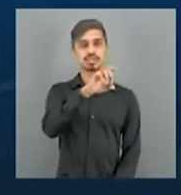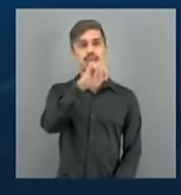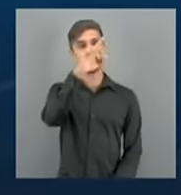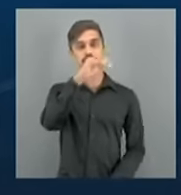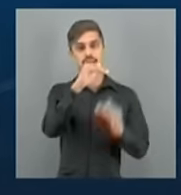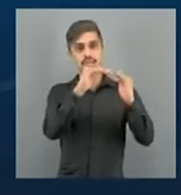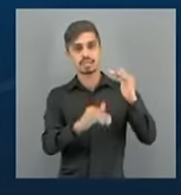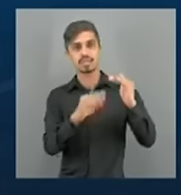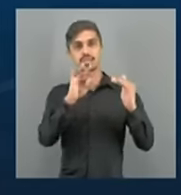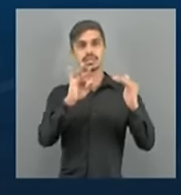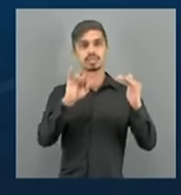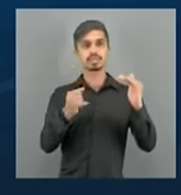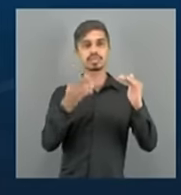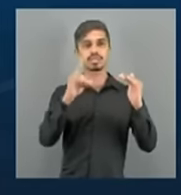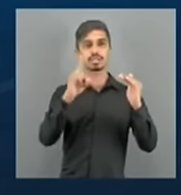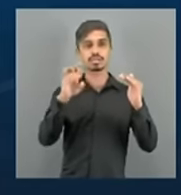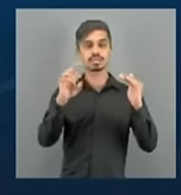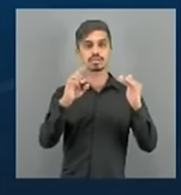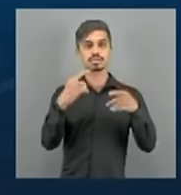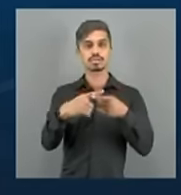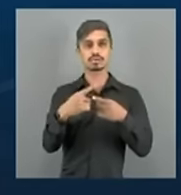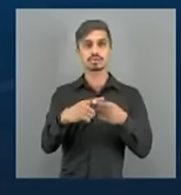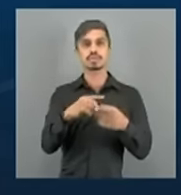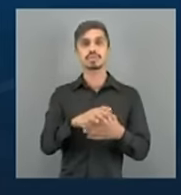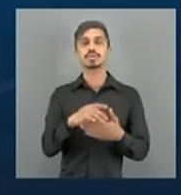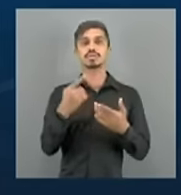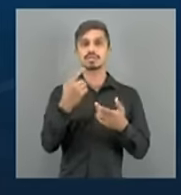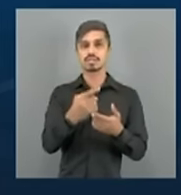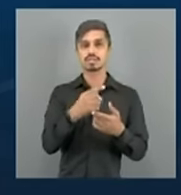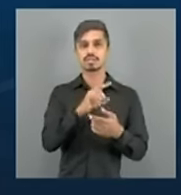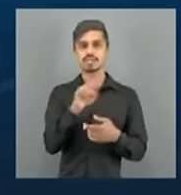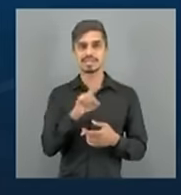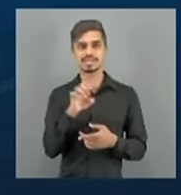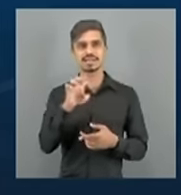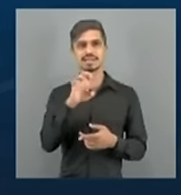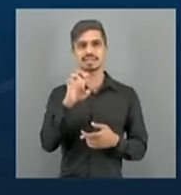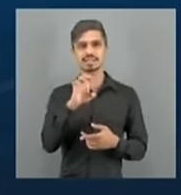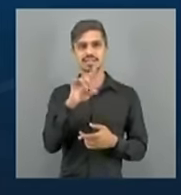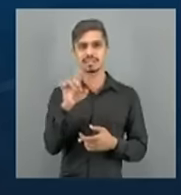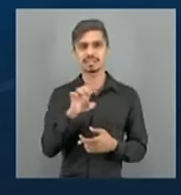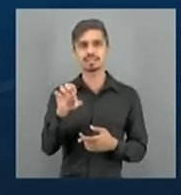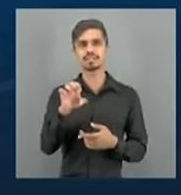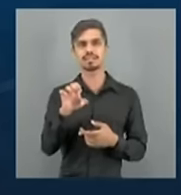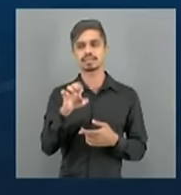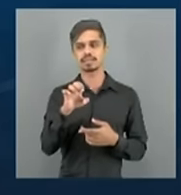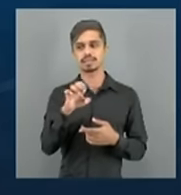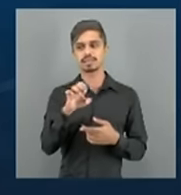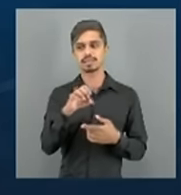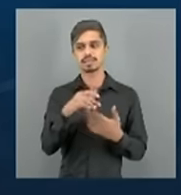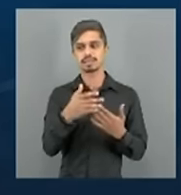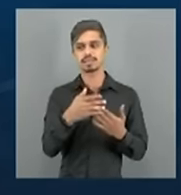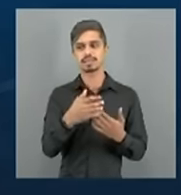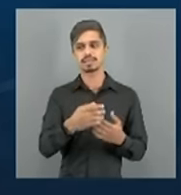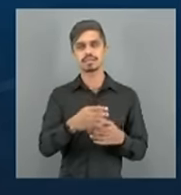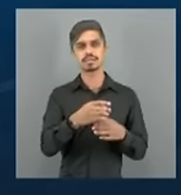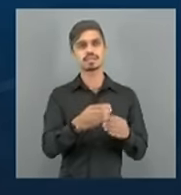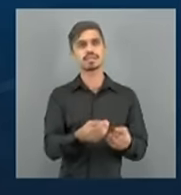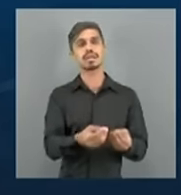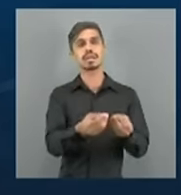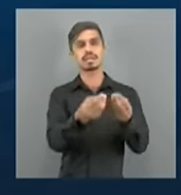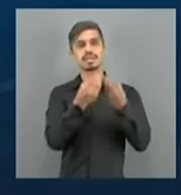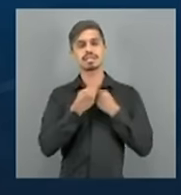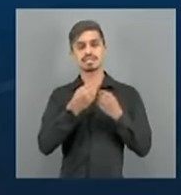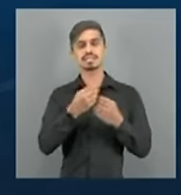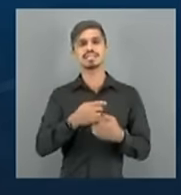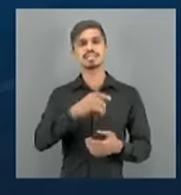aí, porque eu tomei 11-0 do Zizane. E aí foi... Tava aí no São José, comprei esse clube aí. Então,